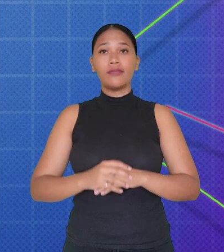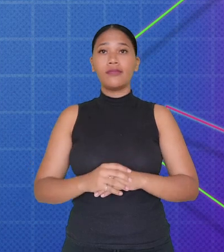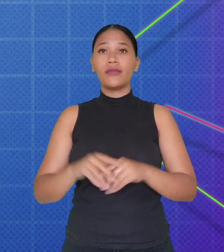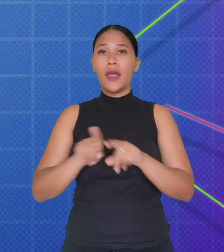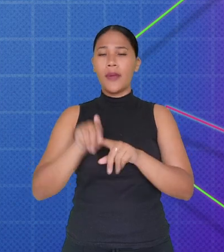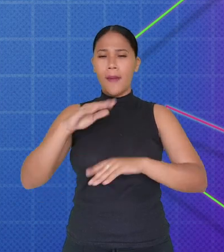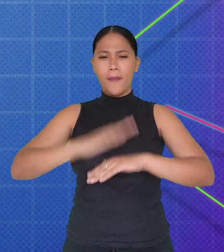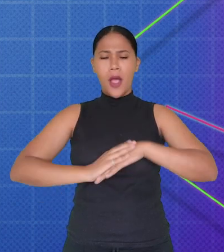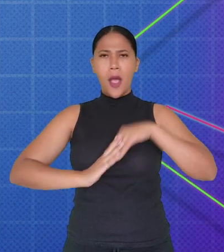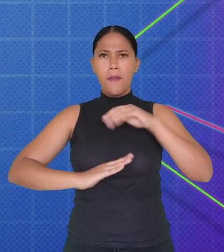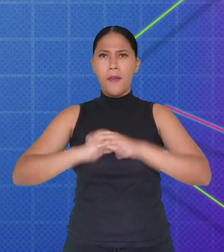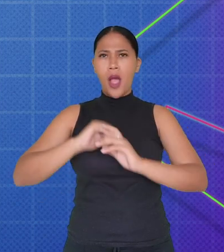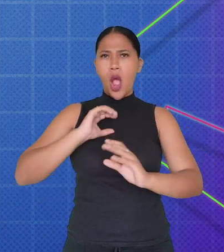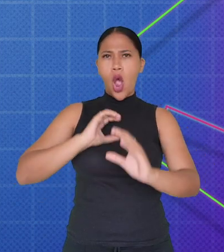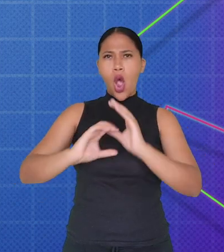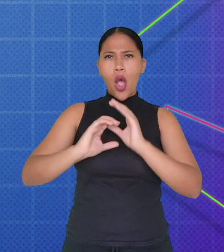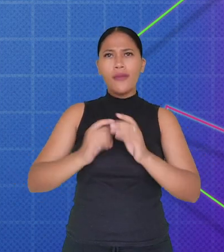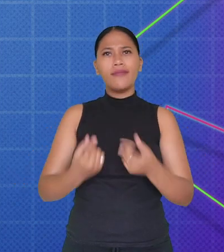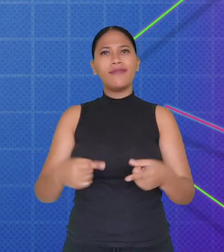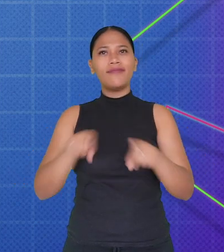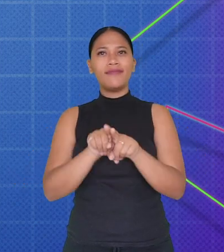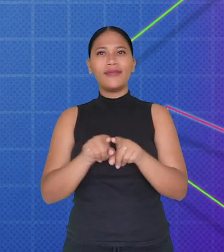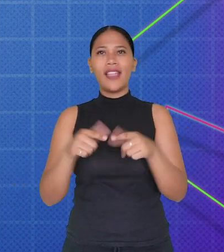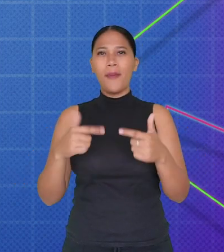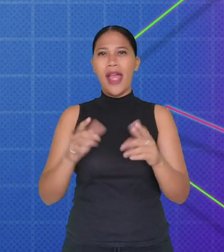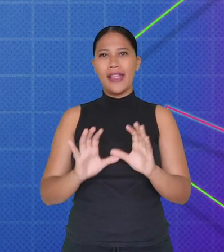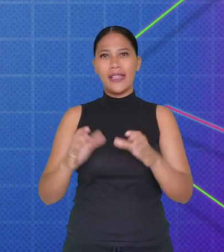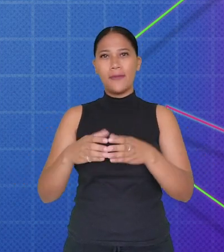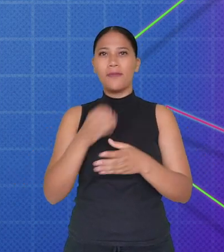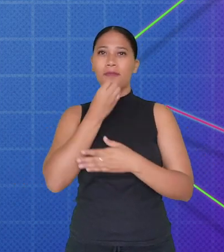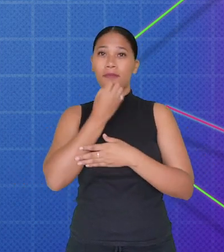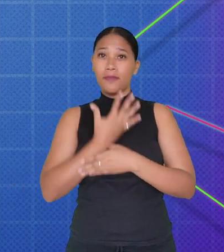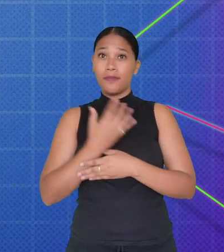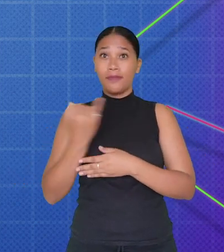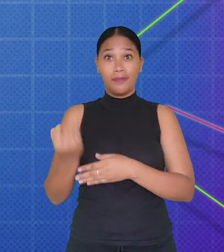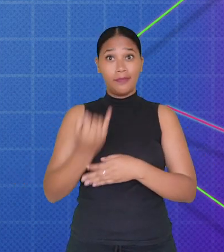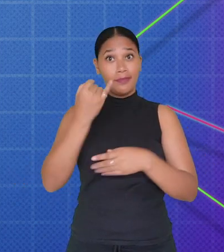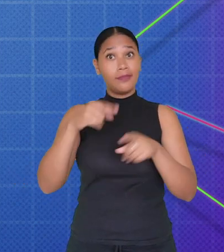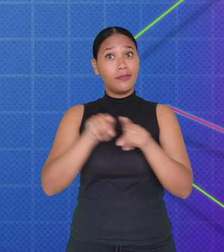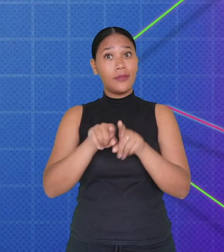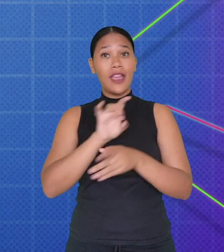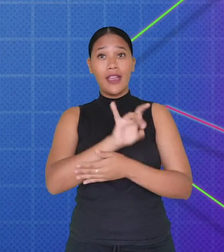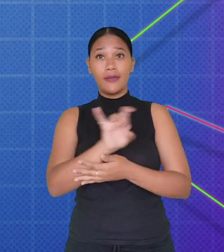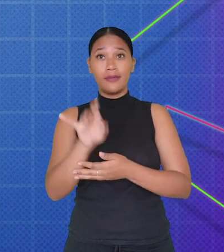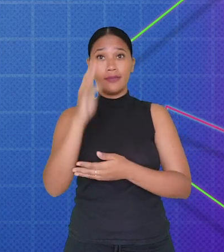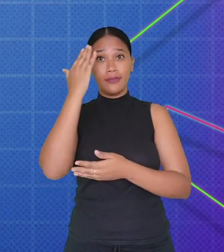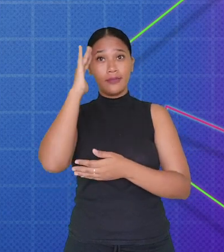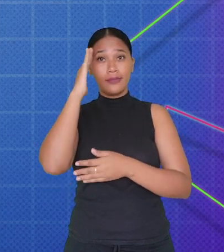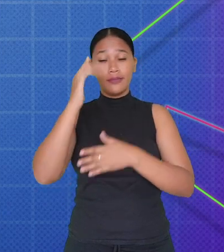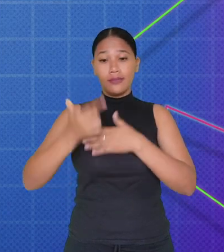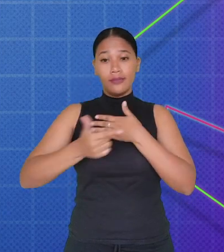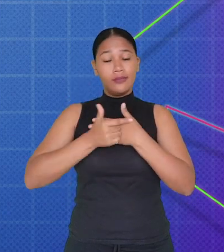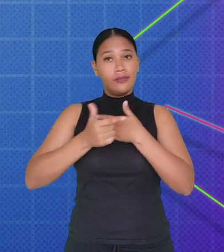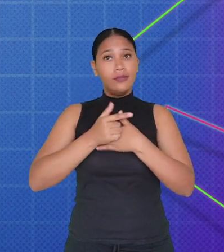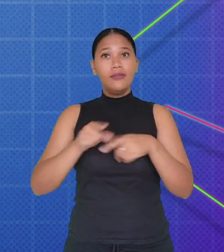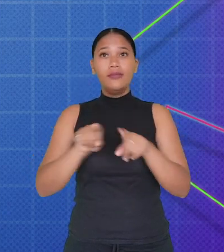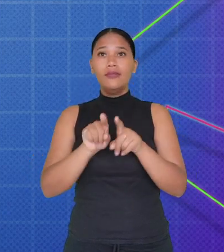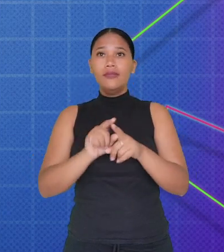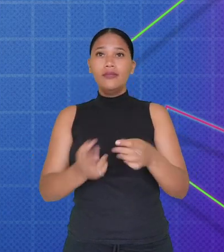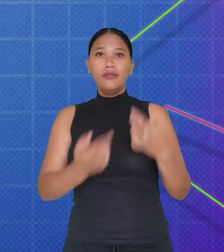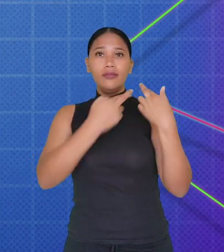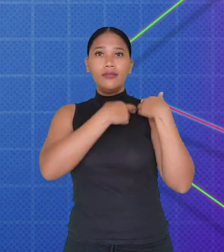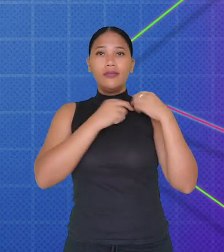além de ter habilidade de comunicação e colaboração em equipe é muito importante que de Setembro Entenda seu papel